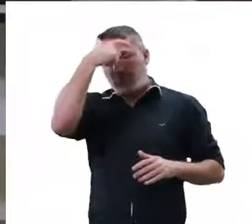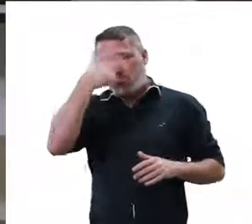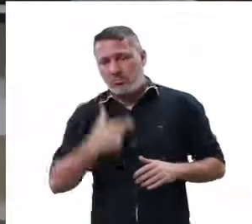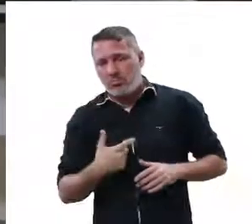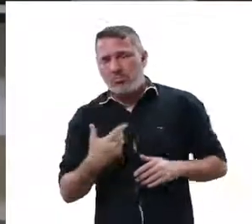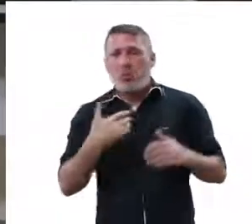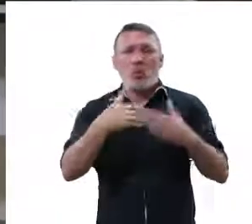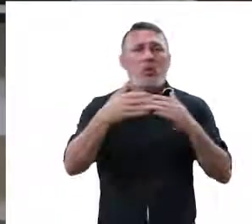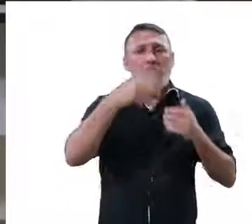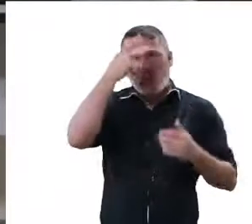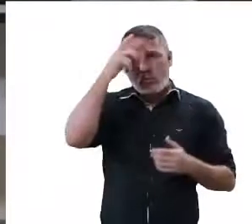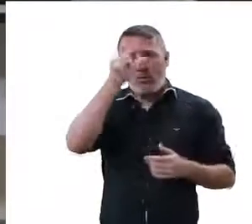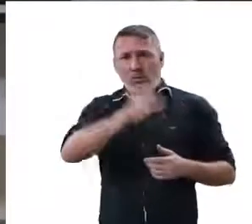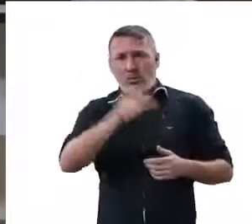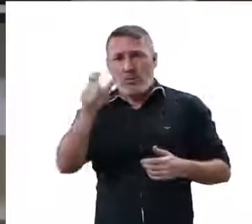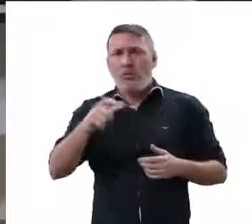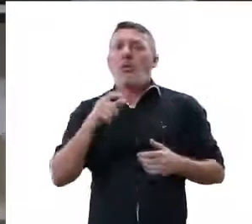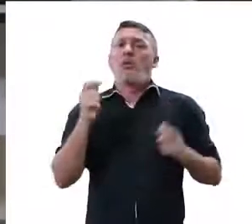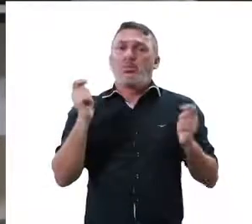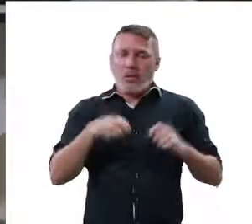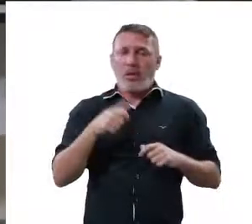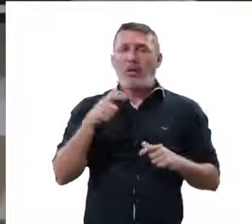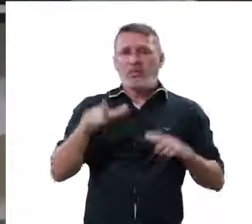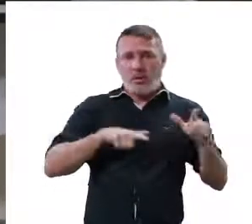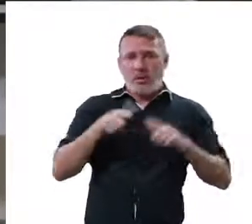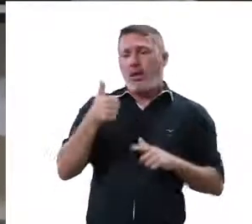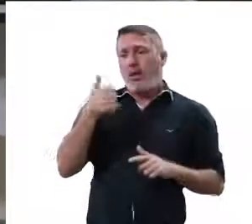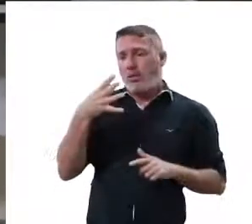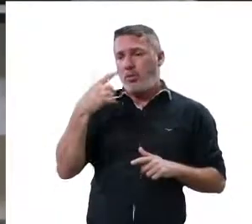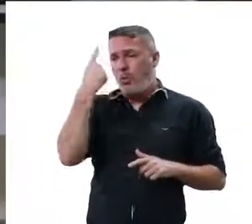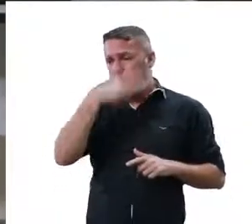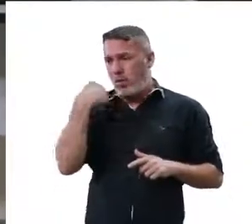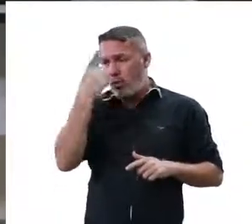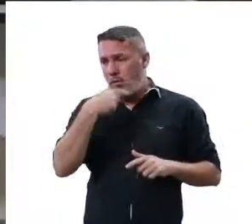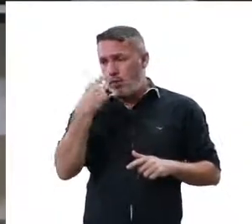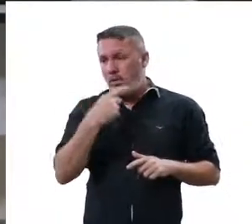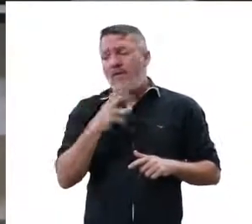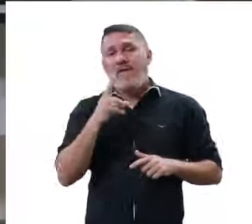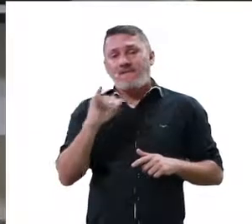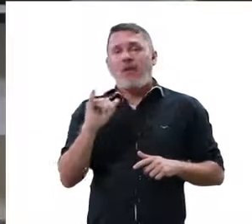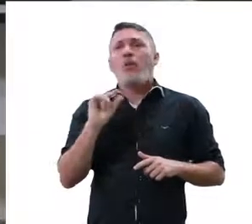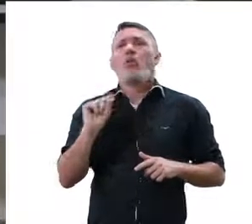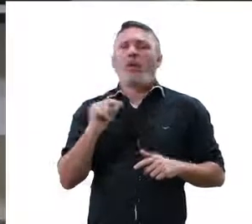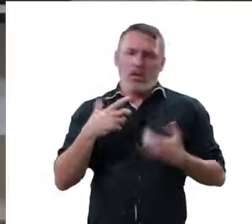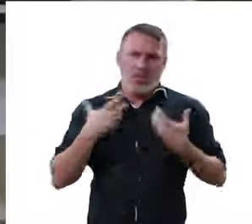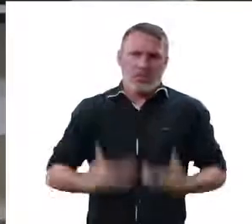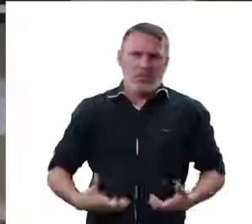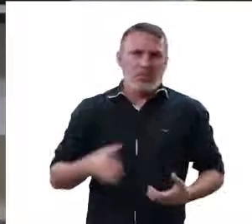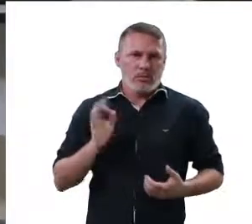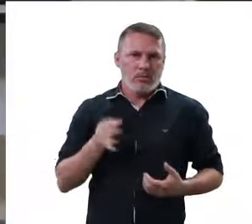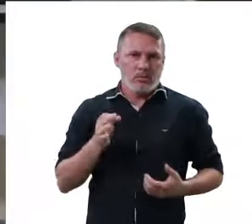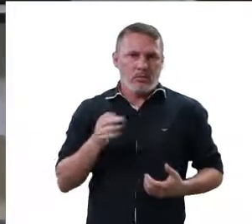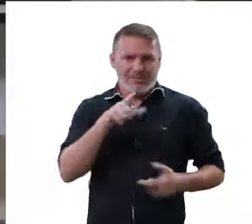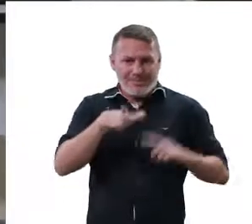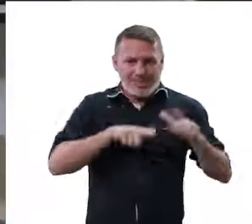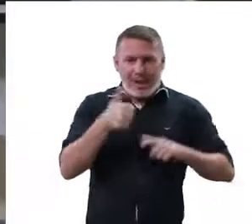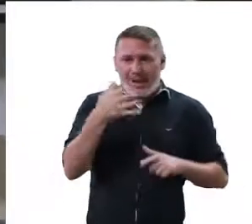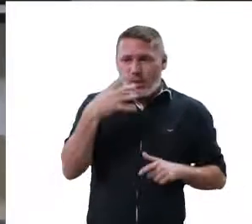vizinho, eu, né, ou qualquer outra pessoa, pode trabalhar 14 horas por dia e no máximo vai acontecer ela ficar muito